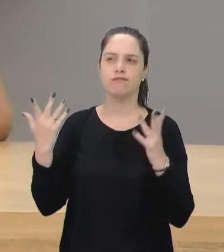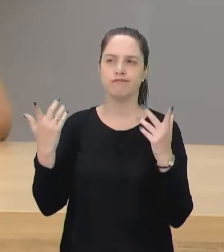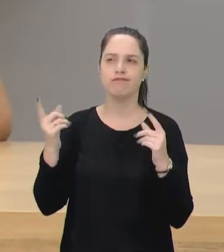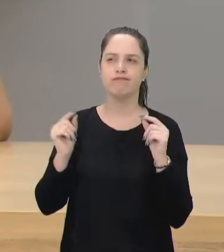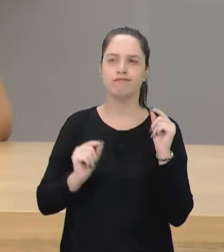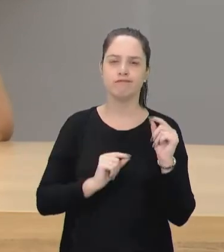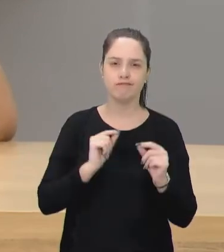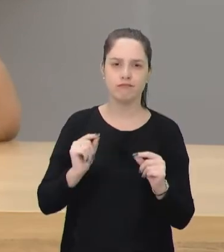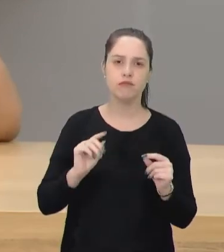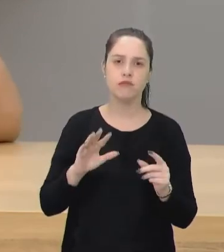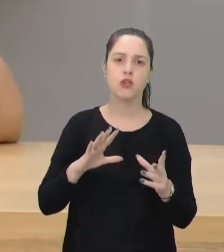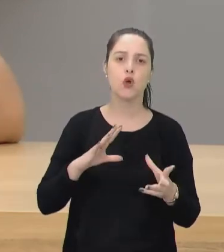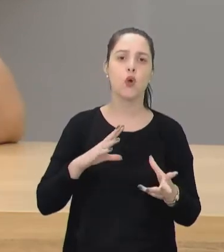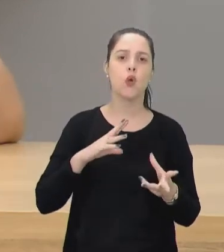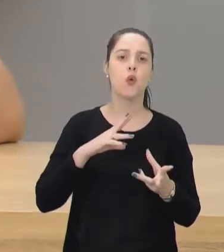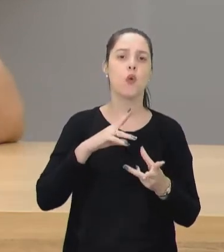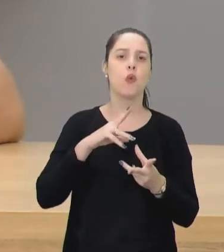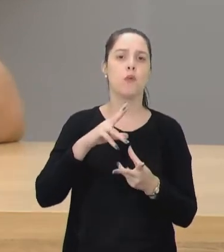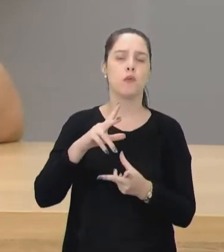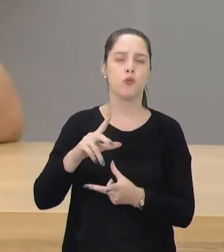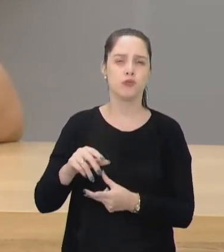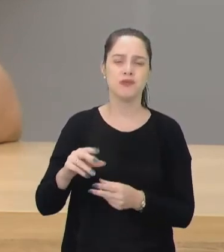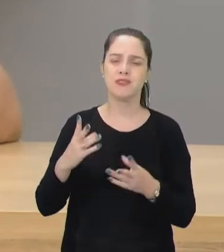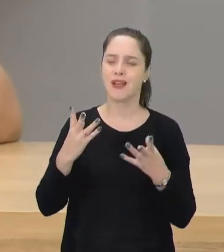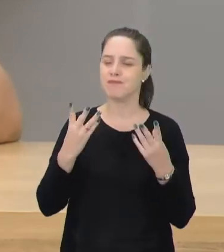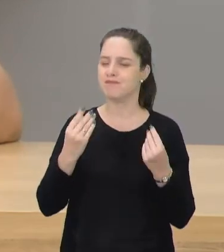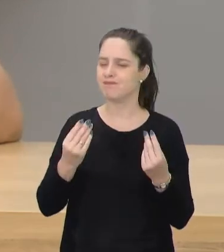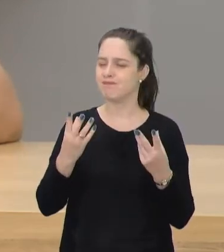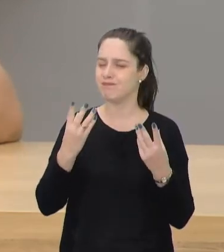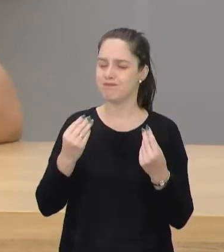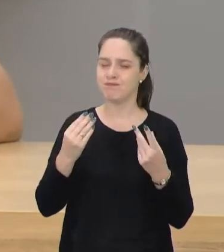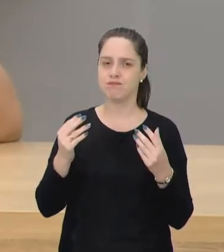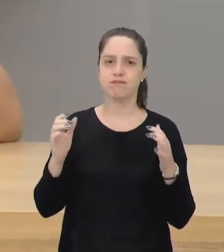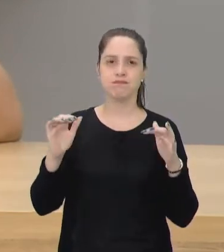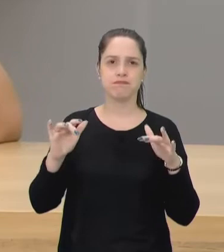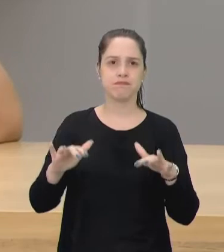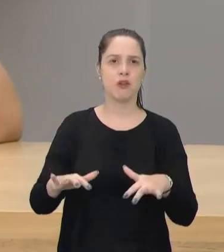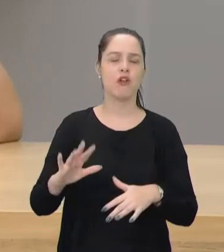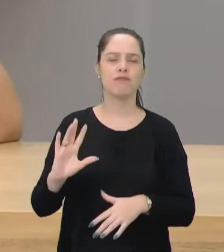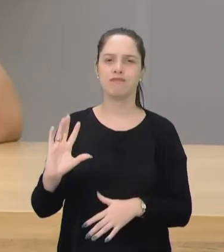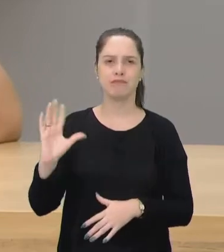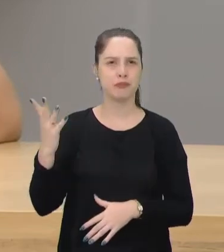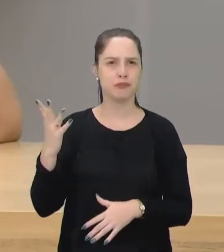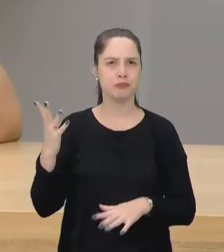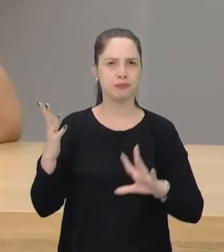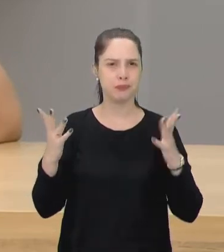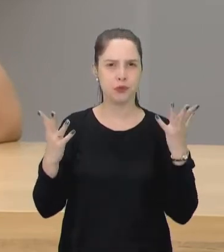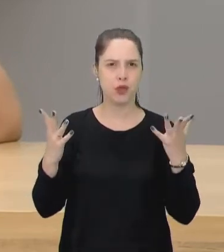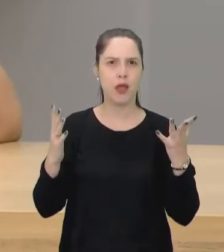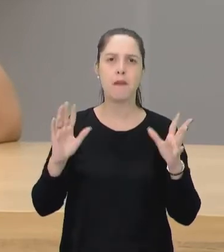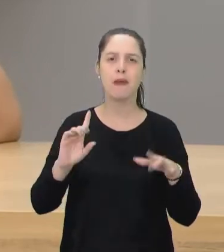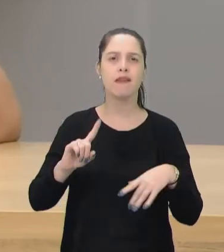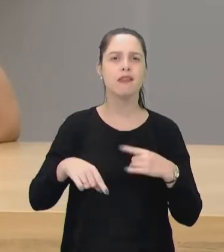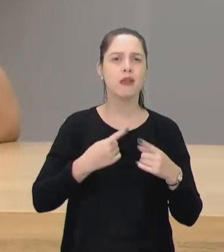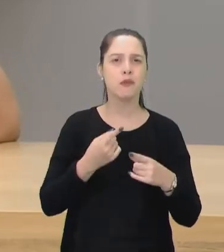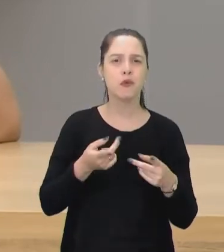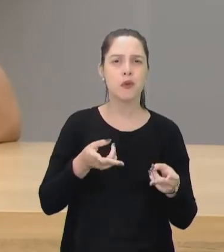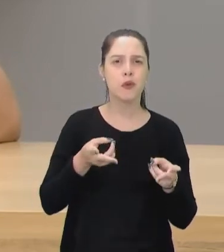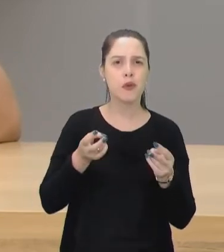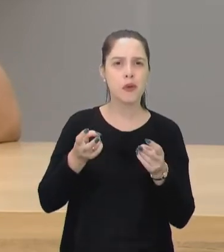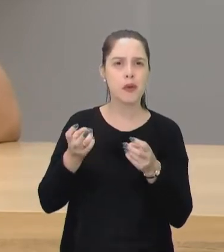o mundo está cheio de fenômenos, de coisas acontecendo. Depois de observar o mundo ao meu redor, eu percebo que ele